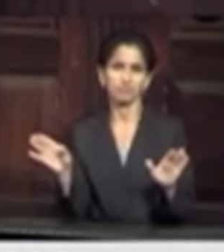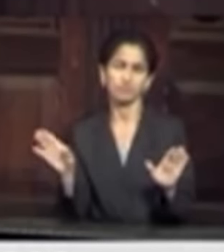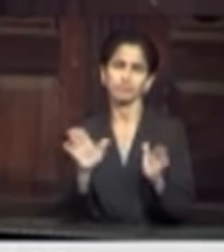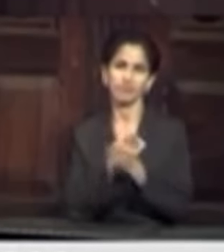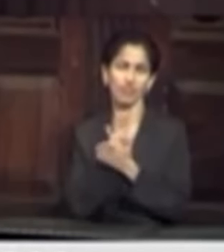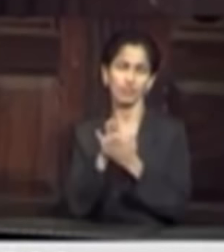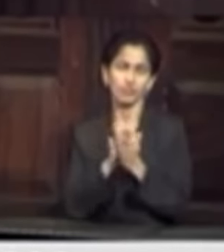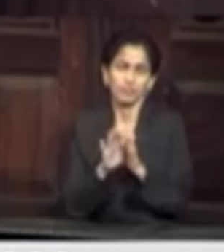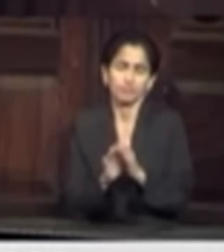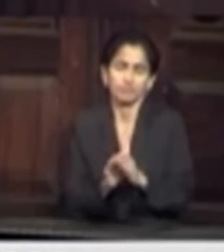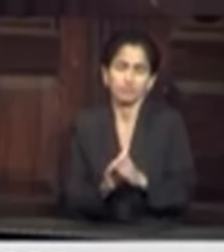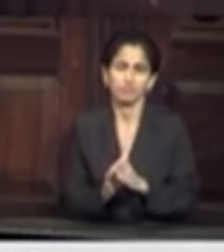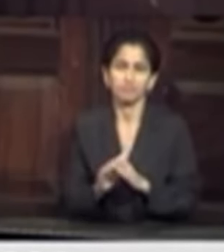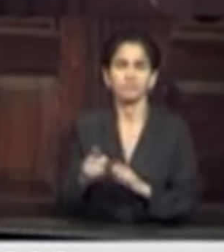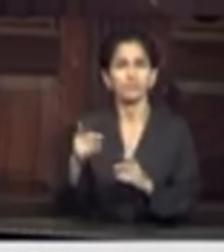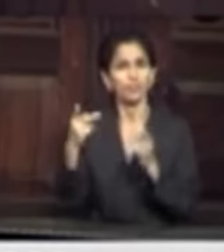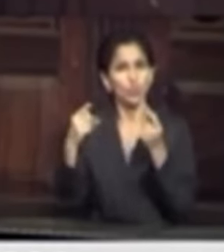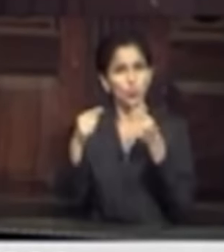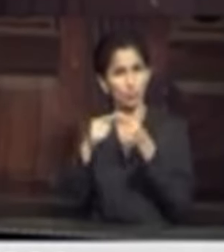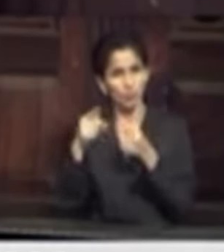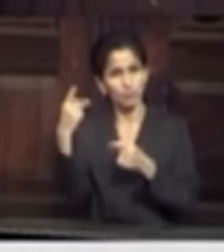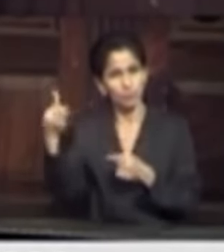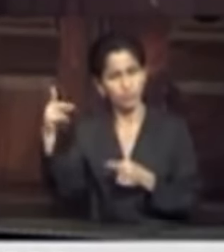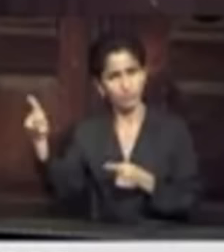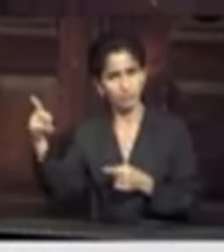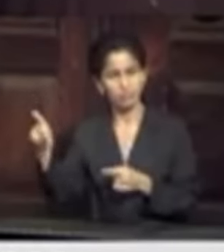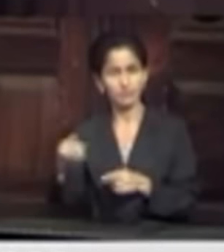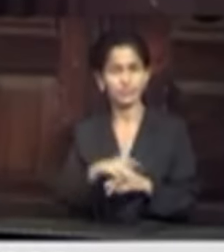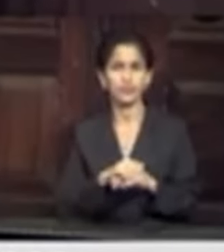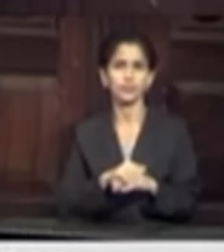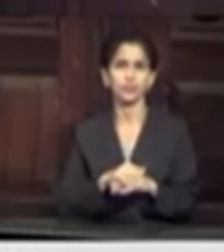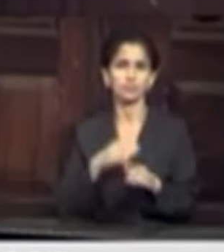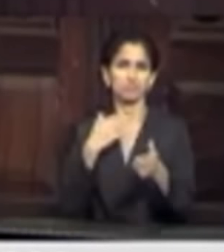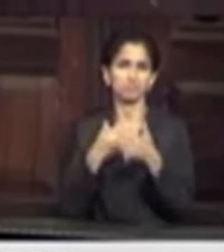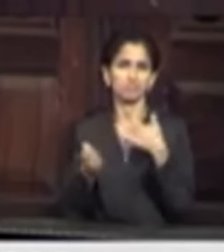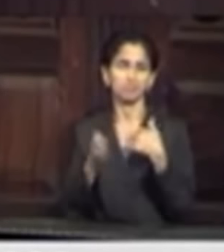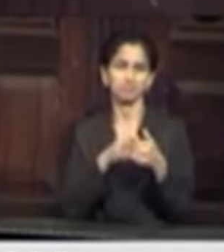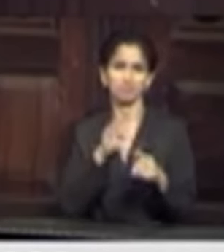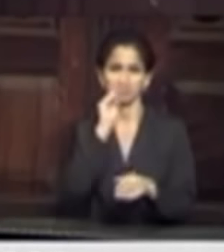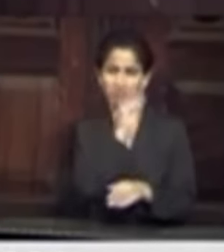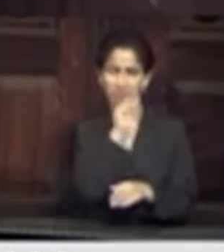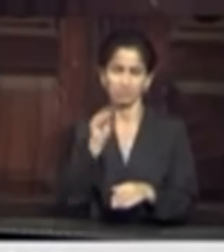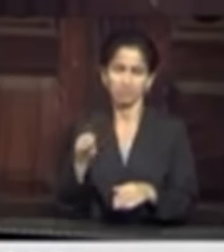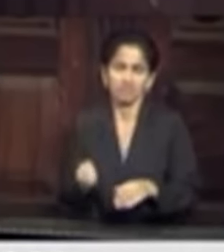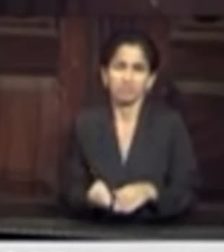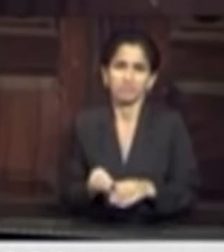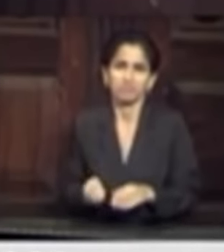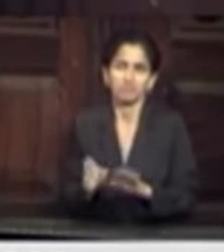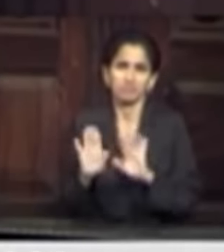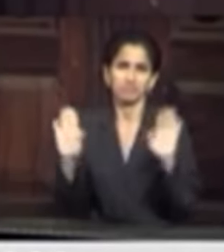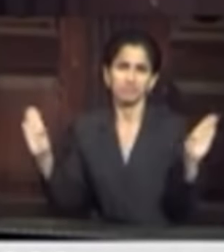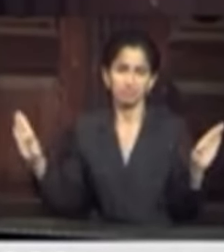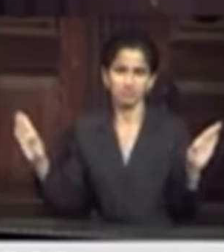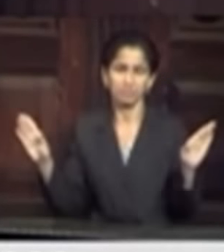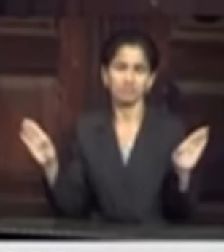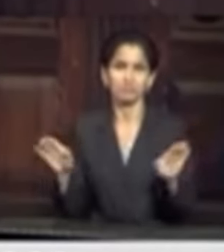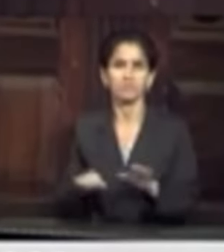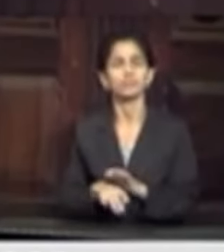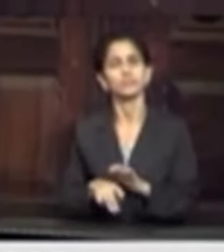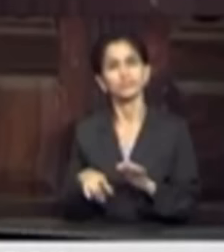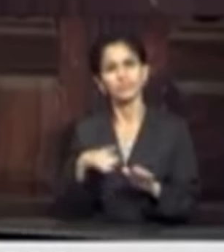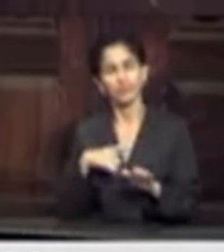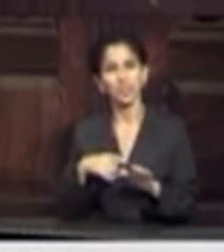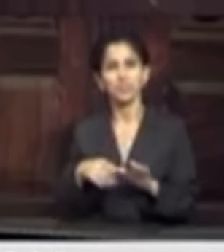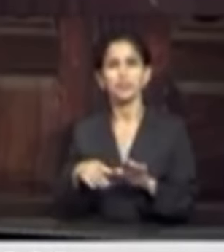situação. É o caso dele. Ele não se importa e tenta, como consultor e assessor